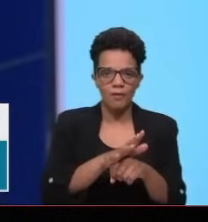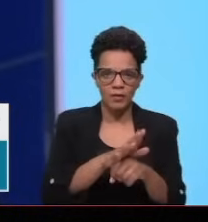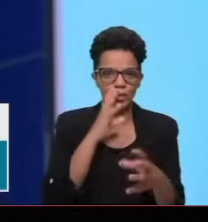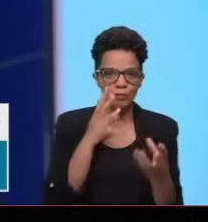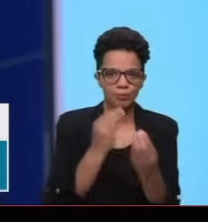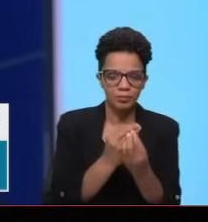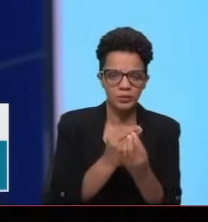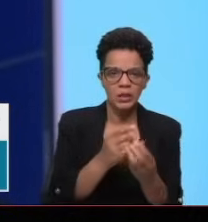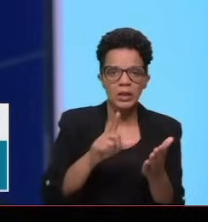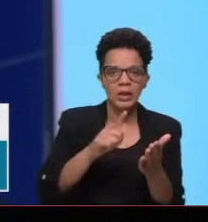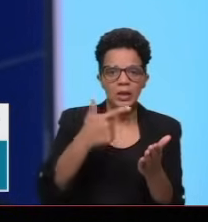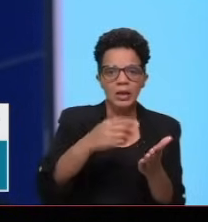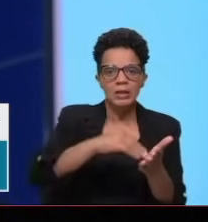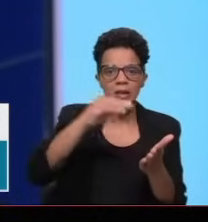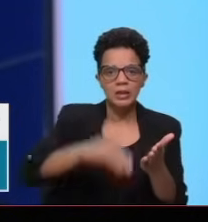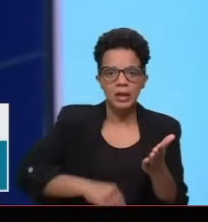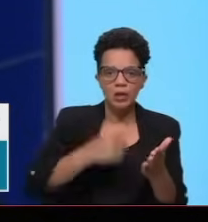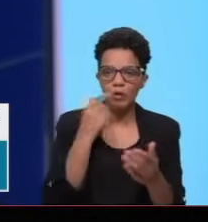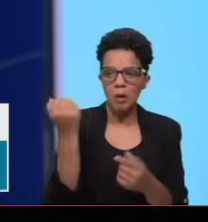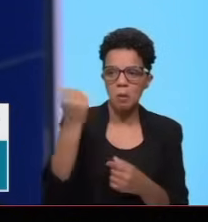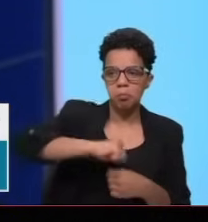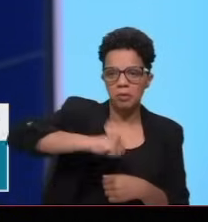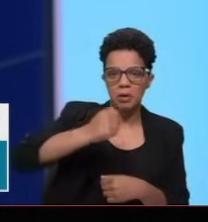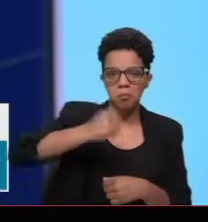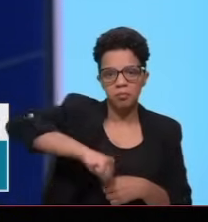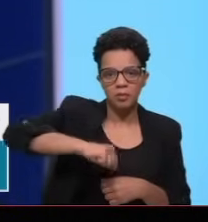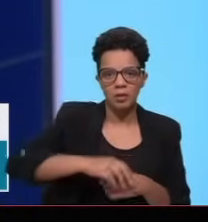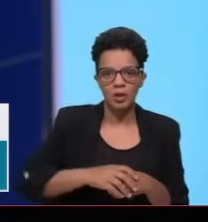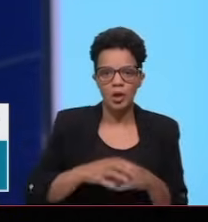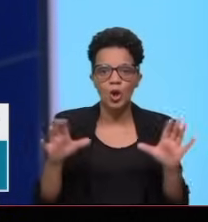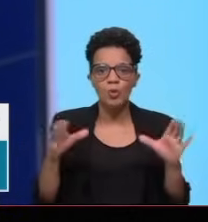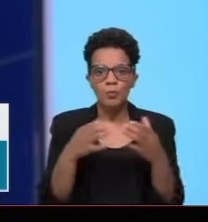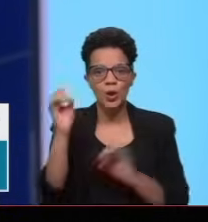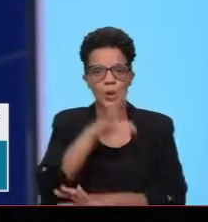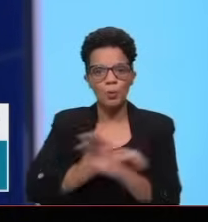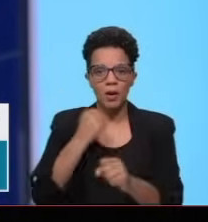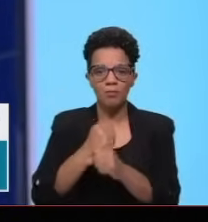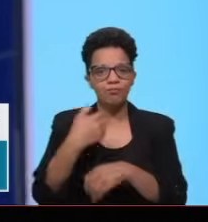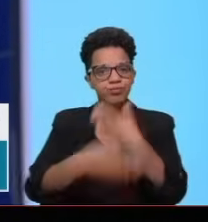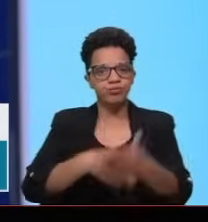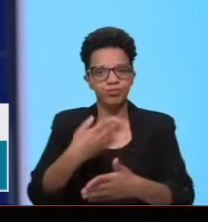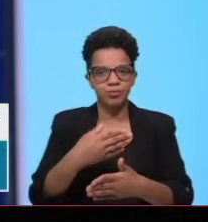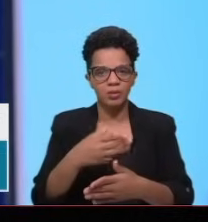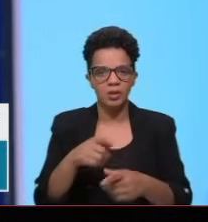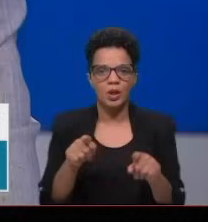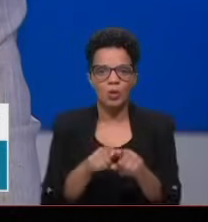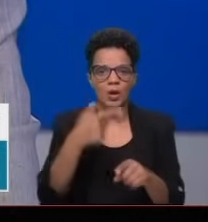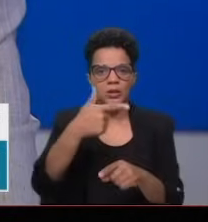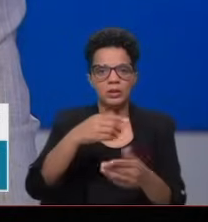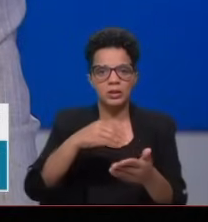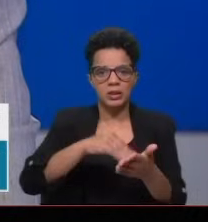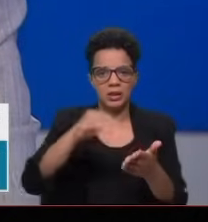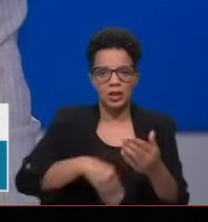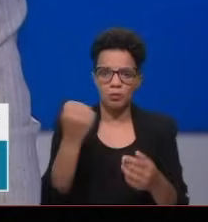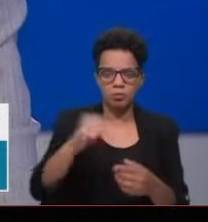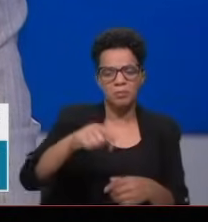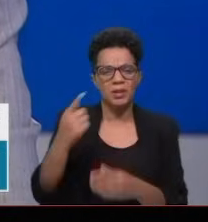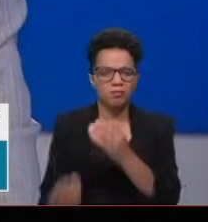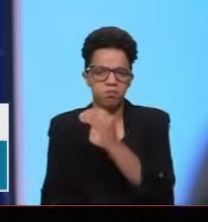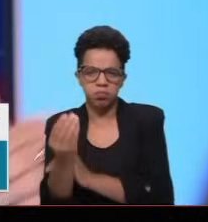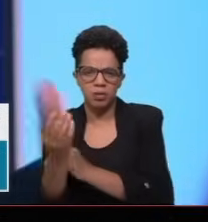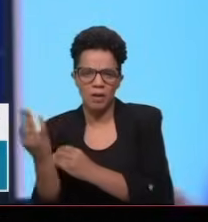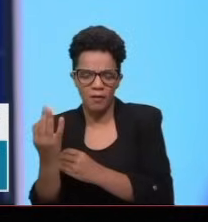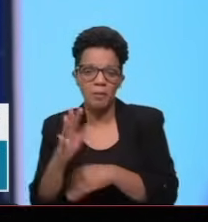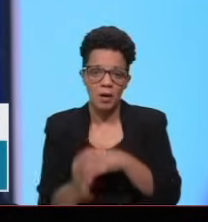respeitou nenhum tratado a comissão europeia atuou sem cobertura de nenhum tratado Mas isso foi tratado toresilhas foi absolutamente gonal mas